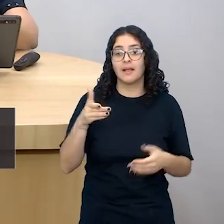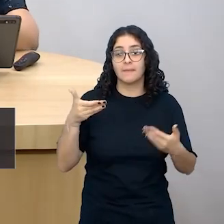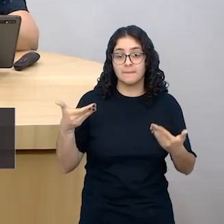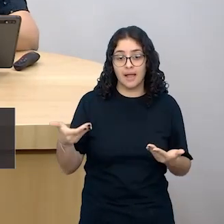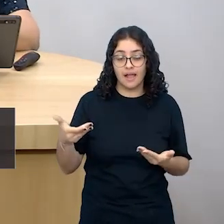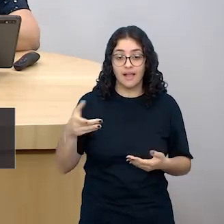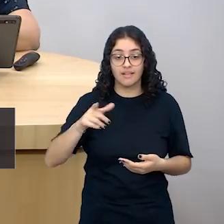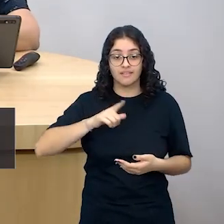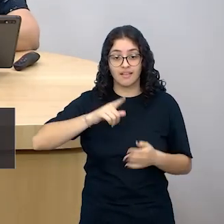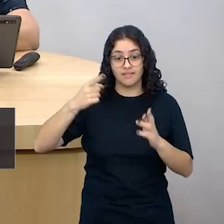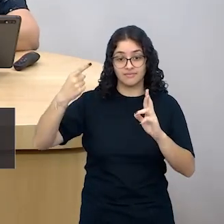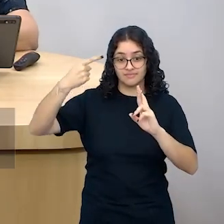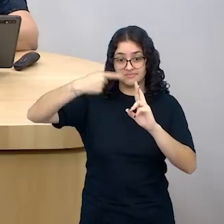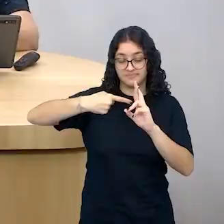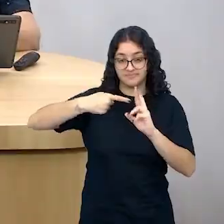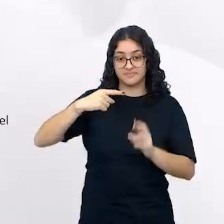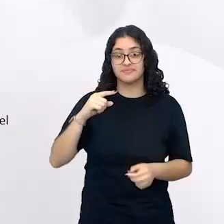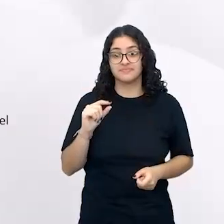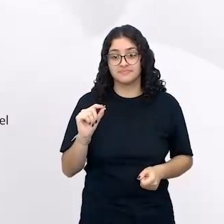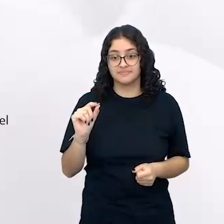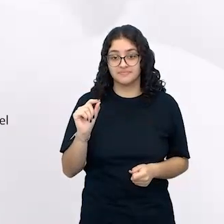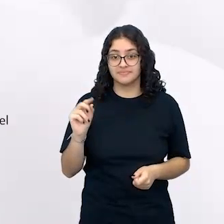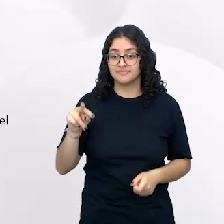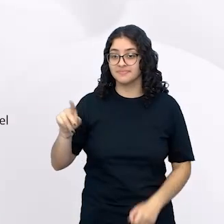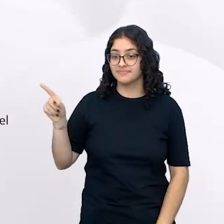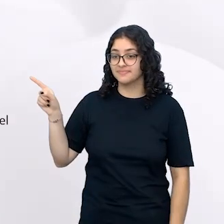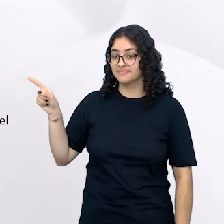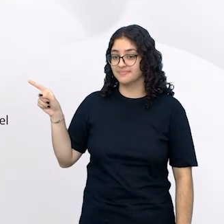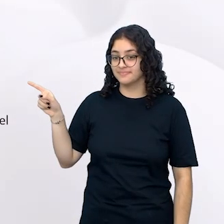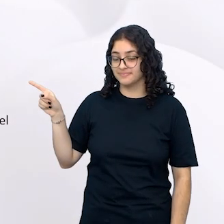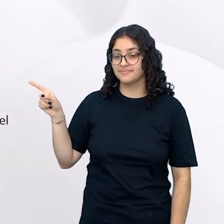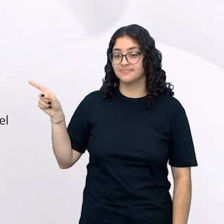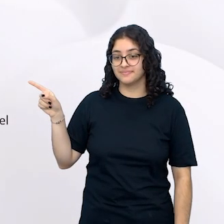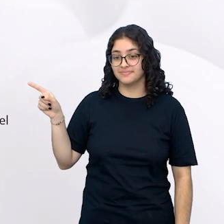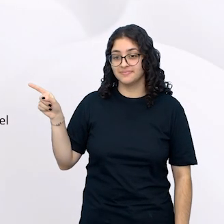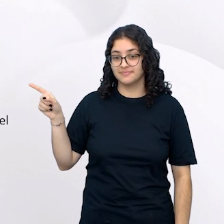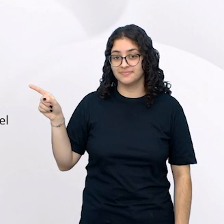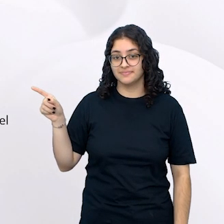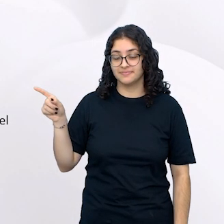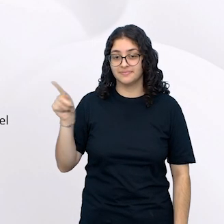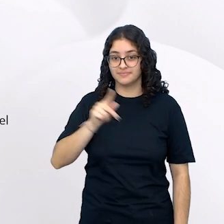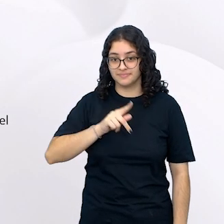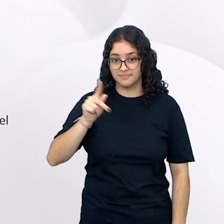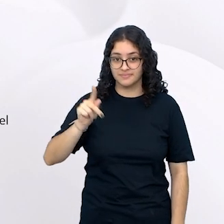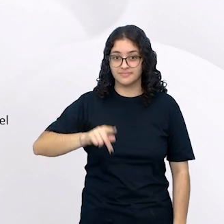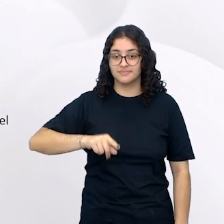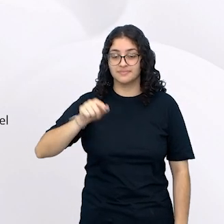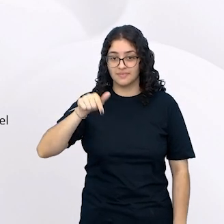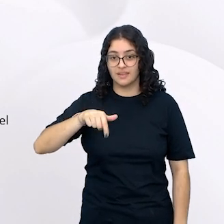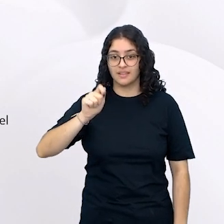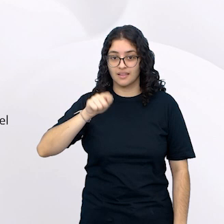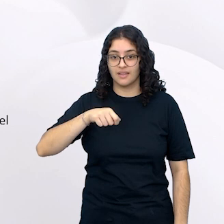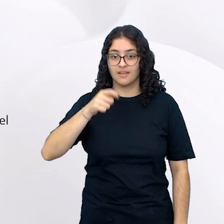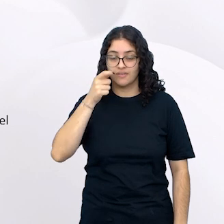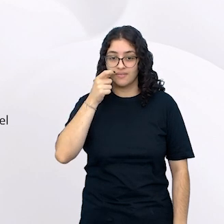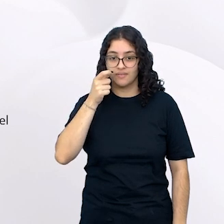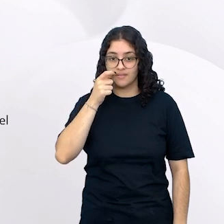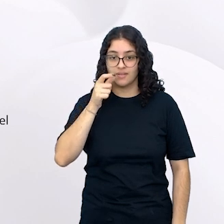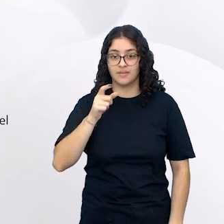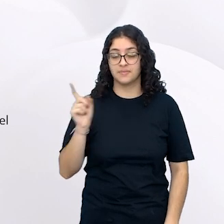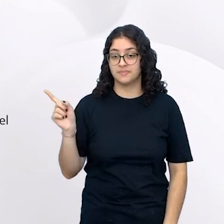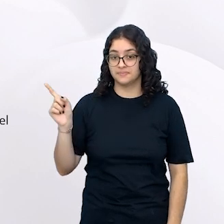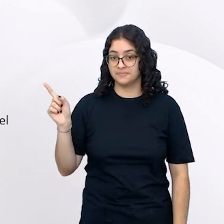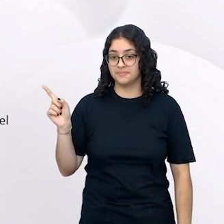mas temos as referências. Temos as referências, né? Professores e professoras que você podem ver e procurar,